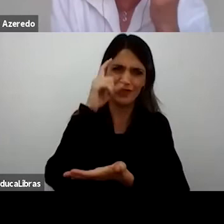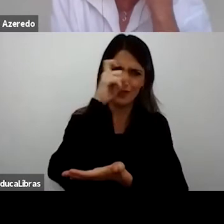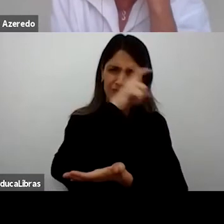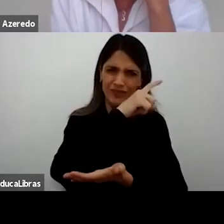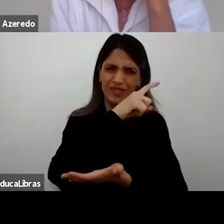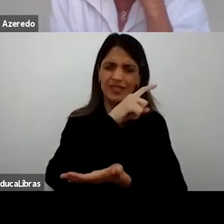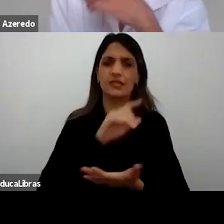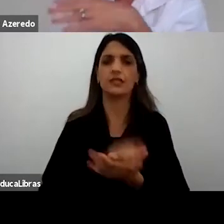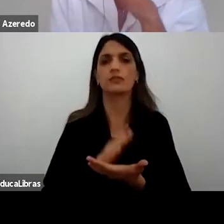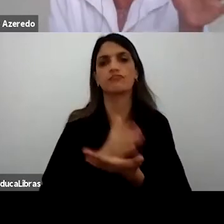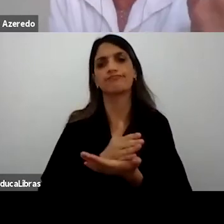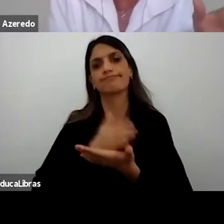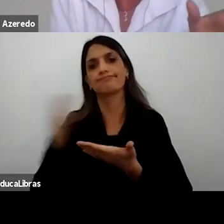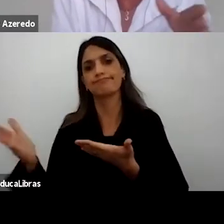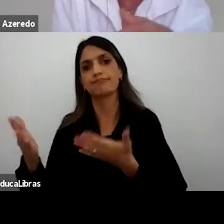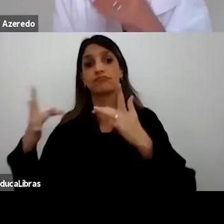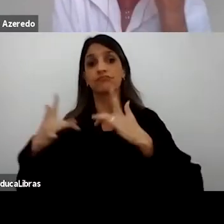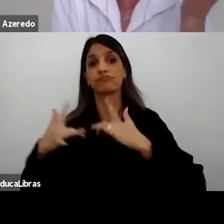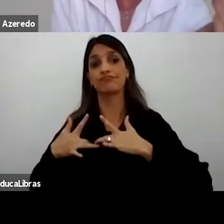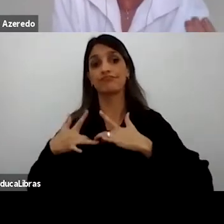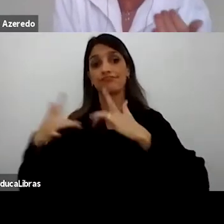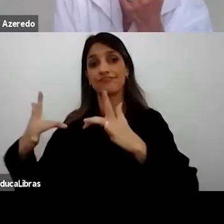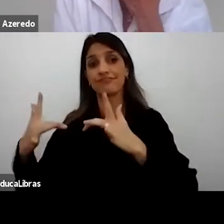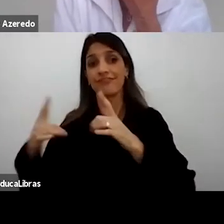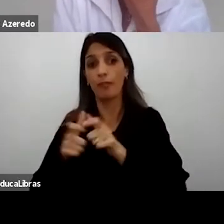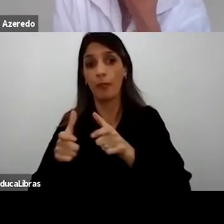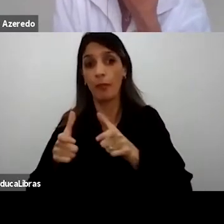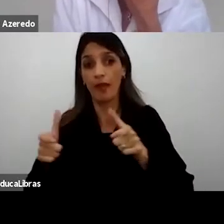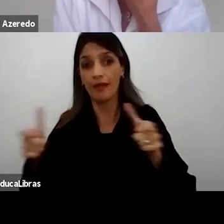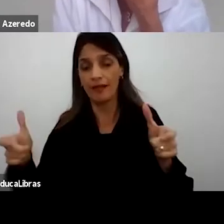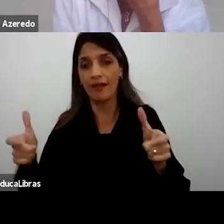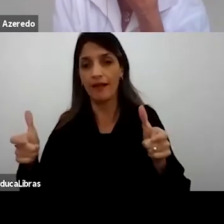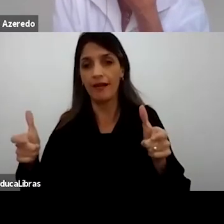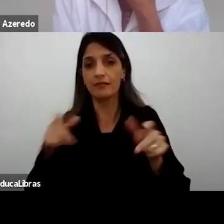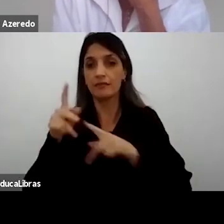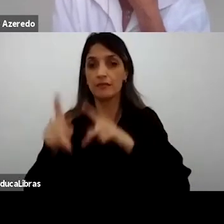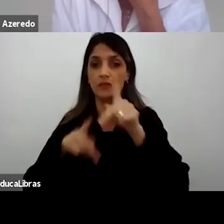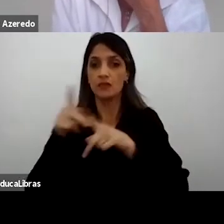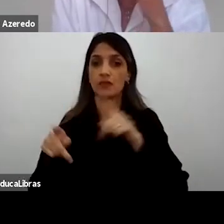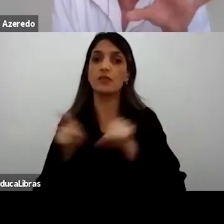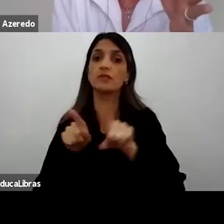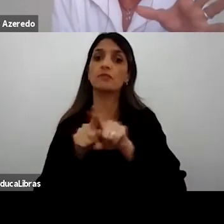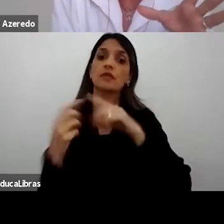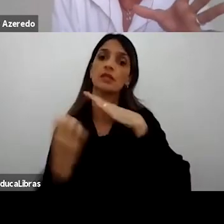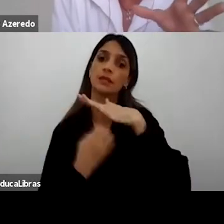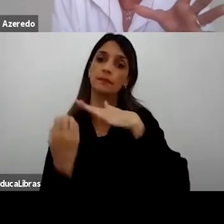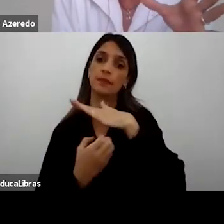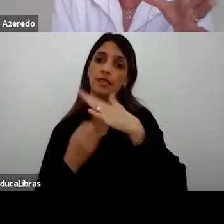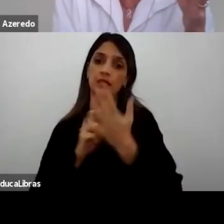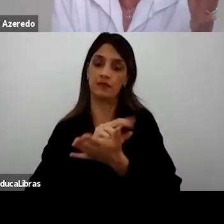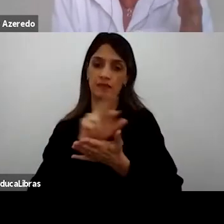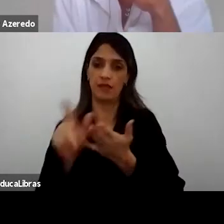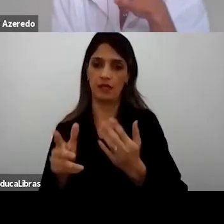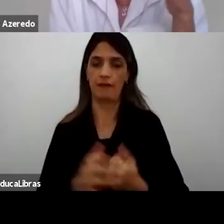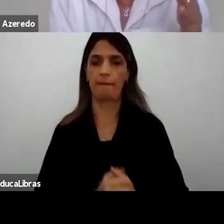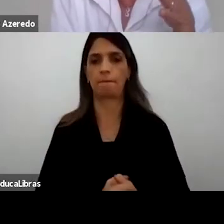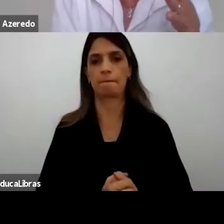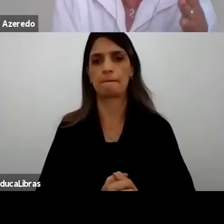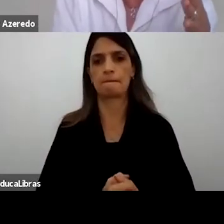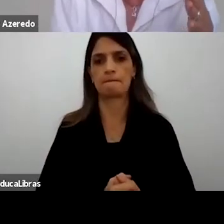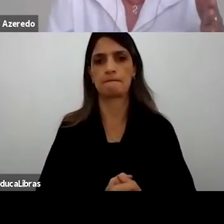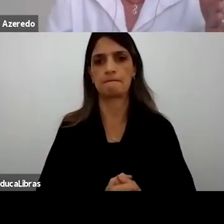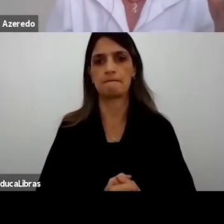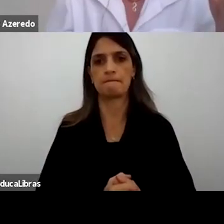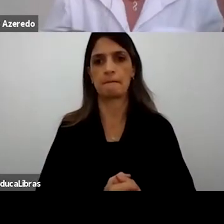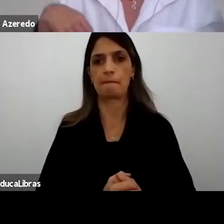da solidariedade em todos os níveis, né, na população, nas empresas, né. Assim, só para também falar como é que a gente